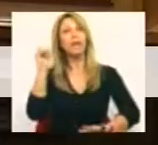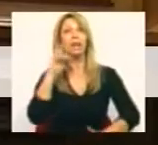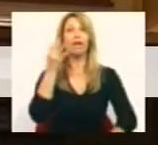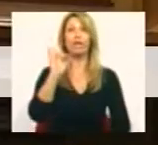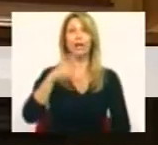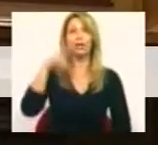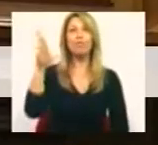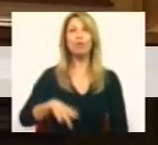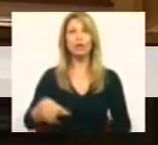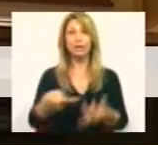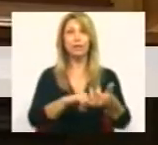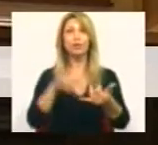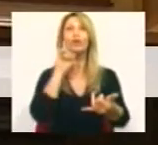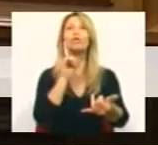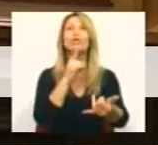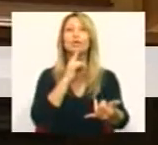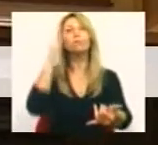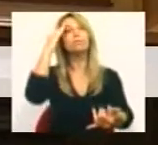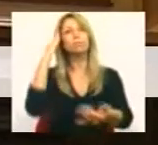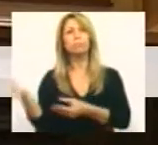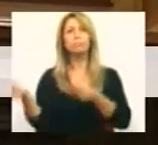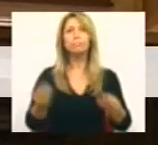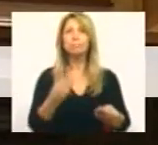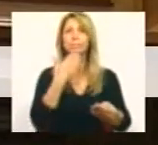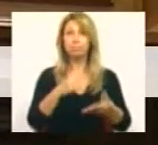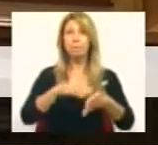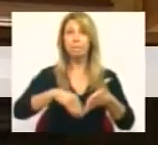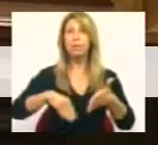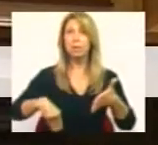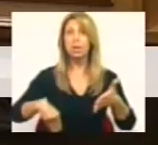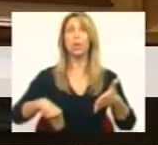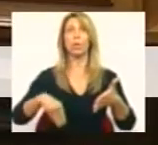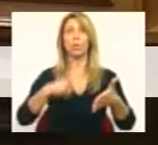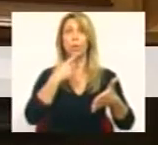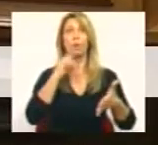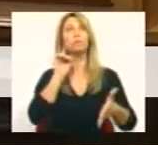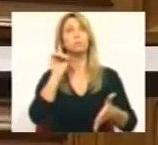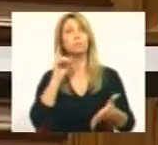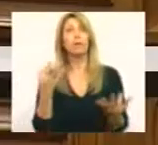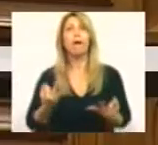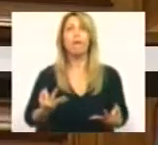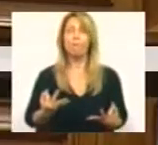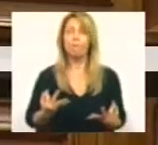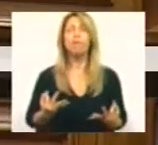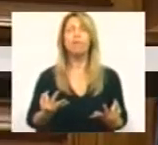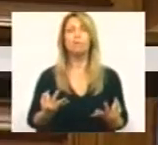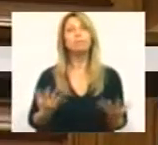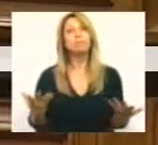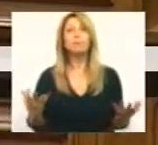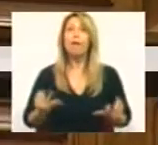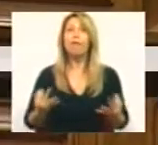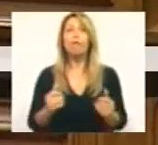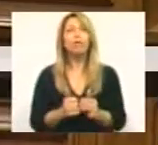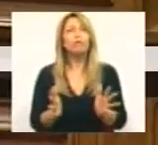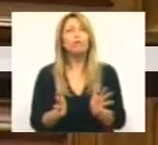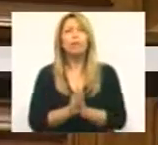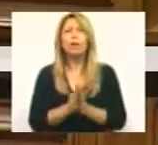Surdos. Consideramos a apresentação desta petição muito pertinente. De resto, em todas as sessões